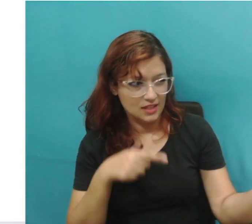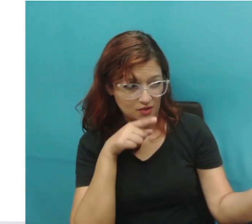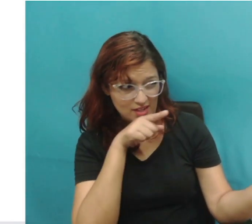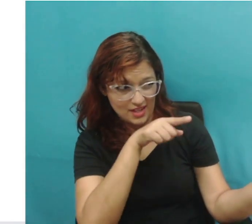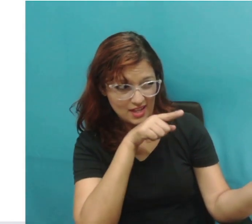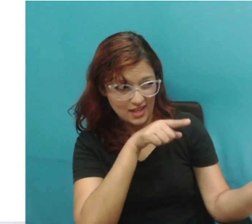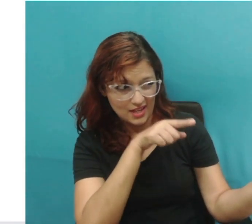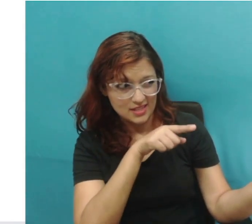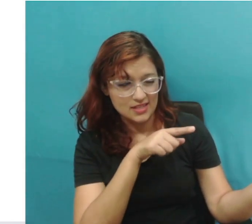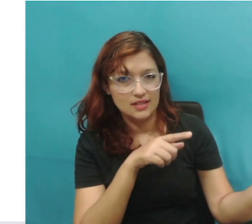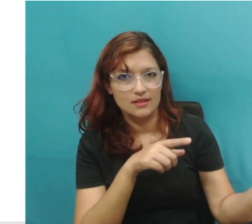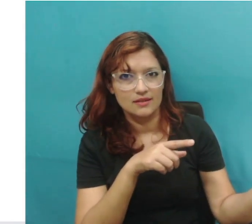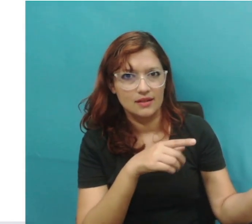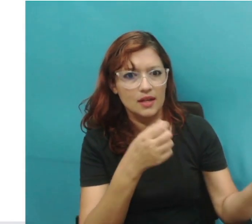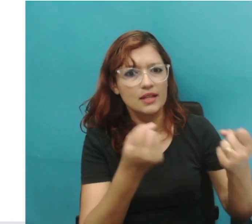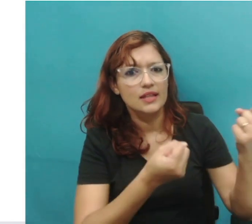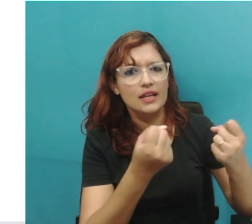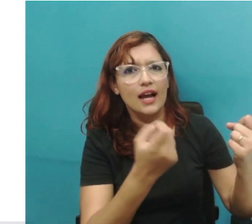do senhor careca.